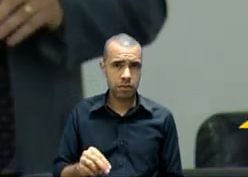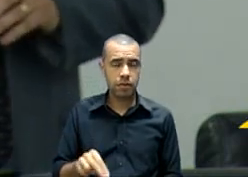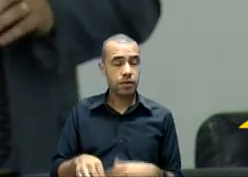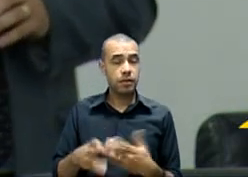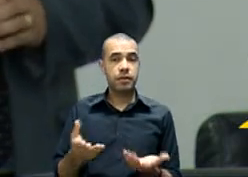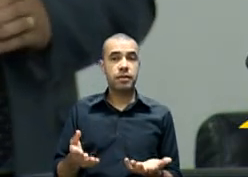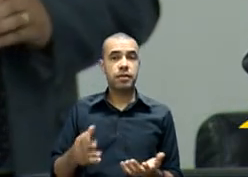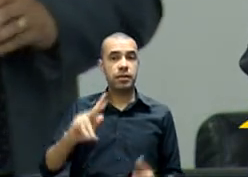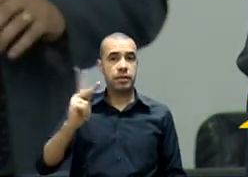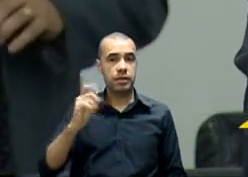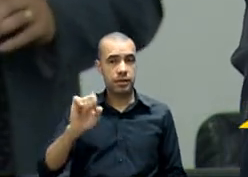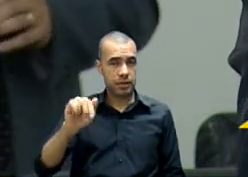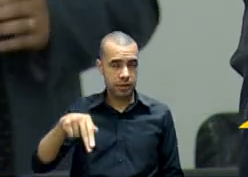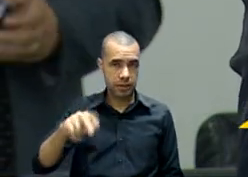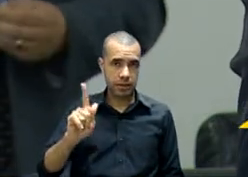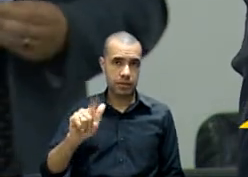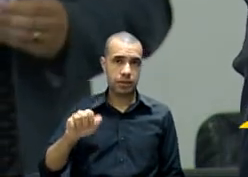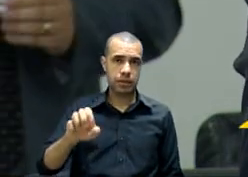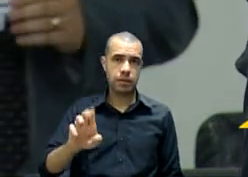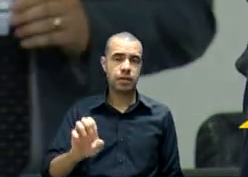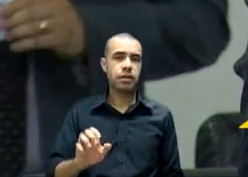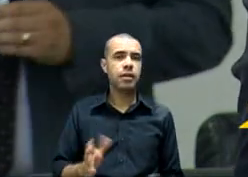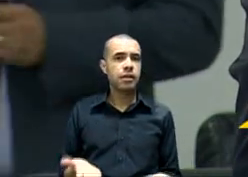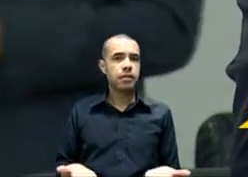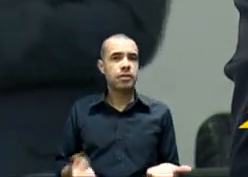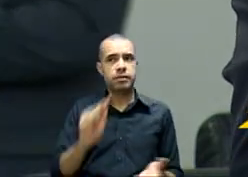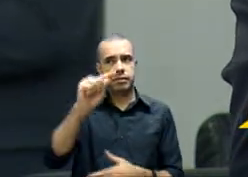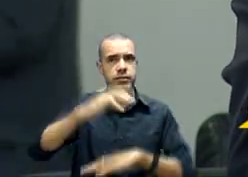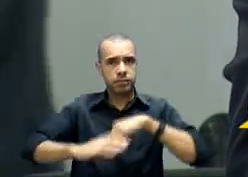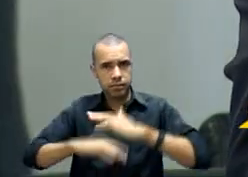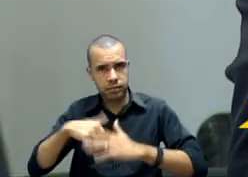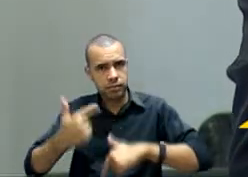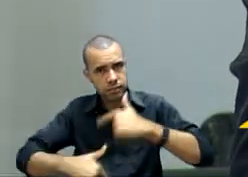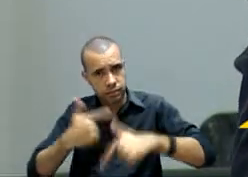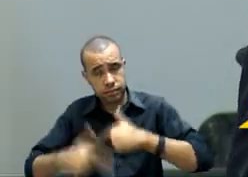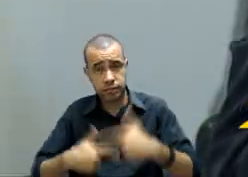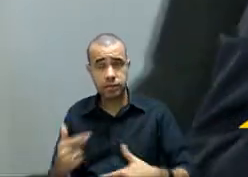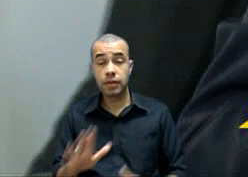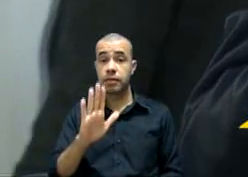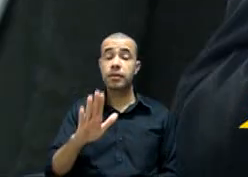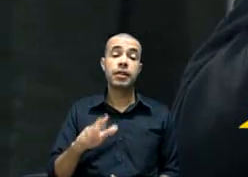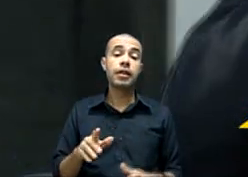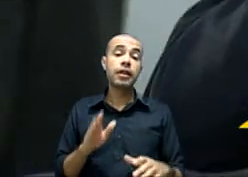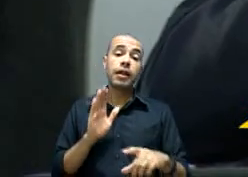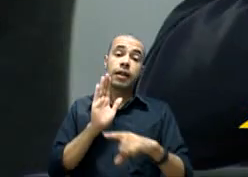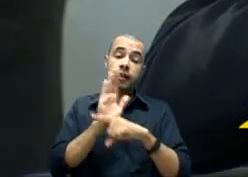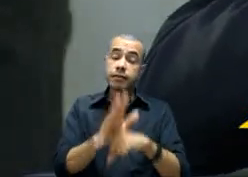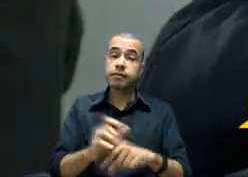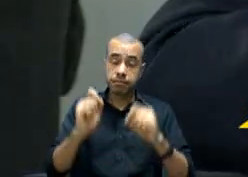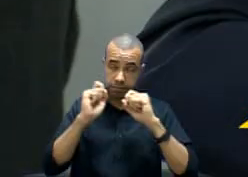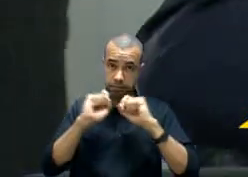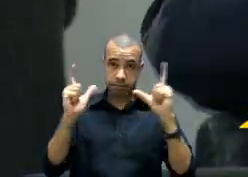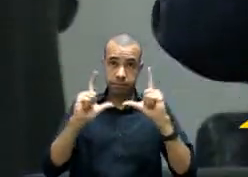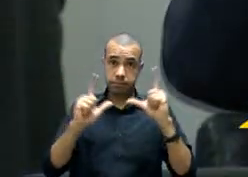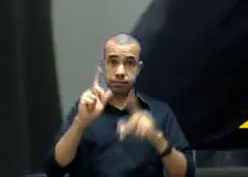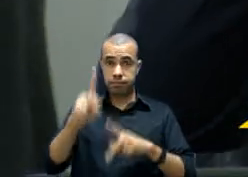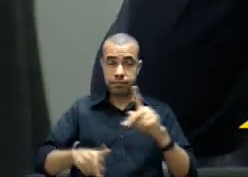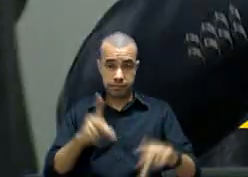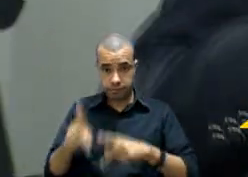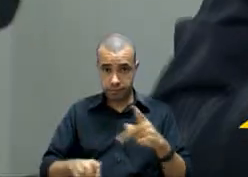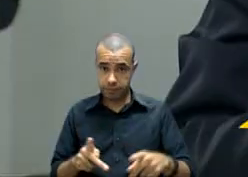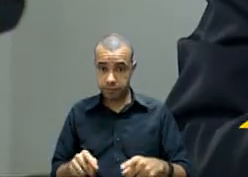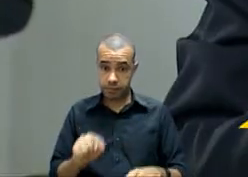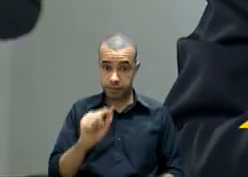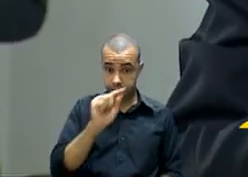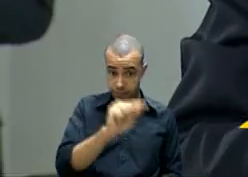por todas as áreas de Sorocaba. Mas o que nós precisamos alertar a nossa população é que quando nós damos voto para as pessoas que